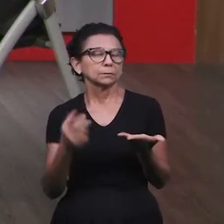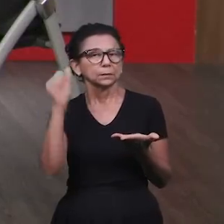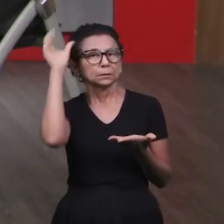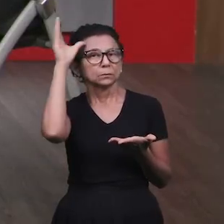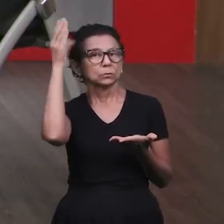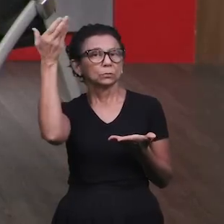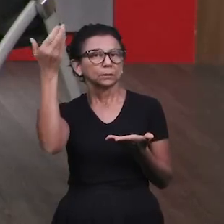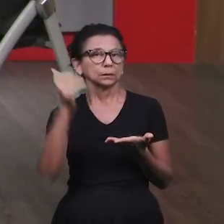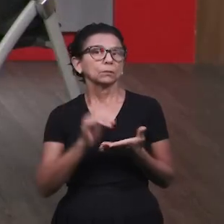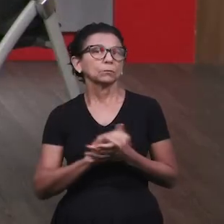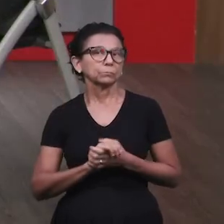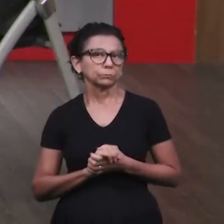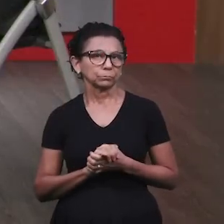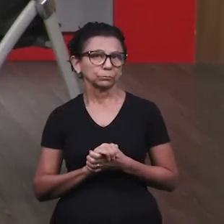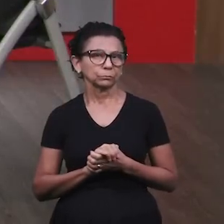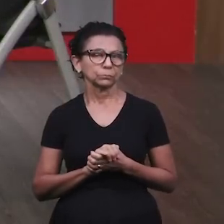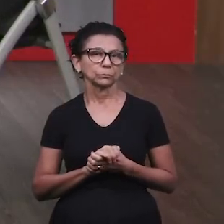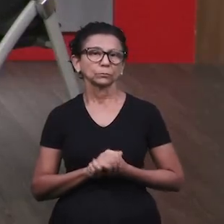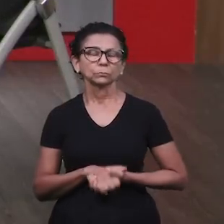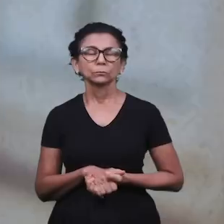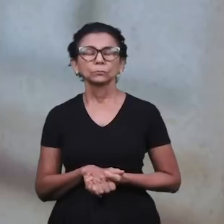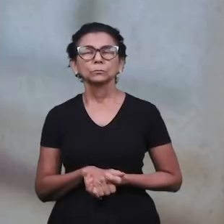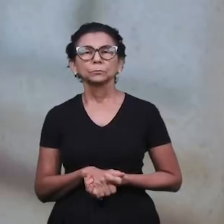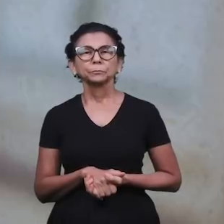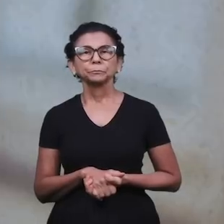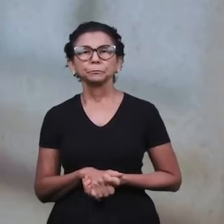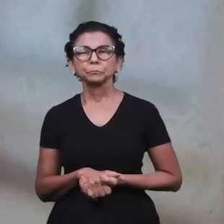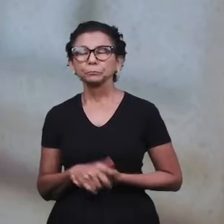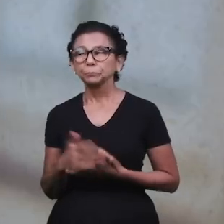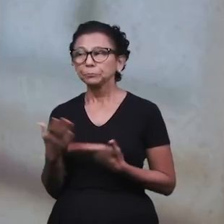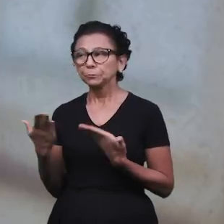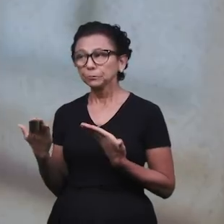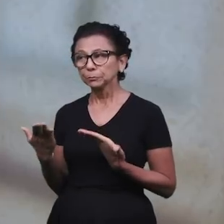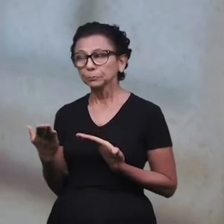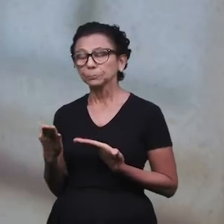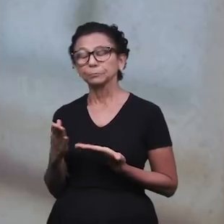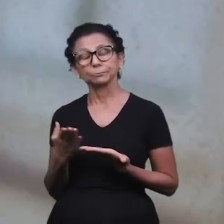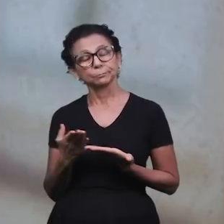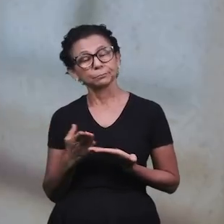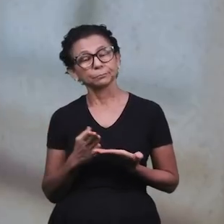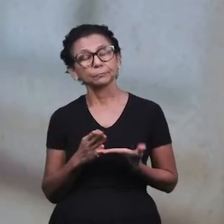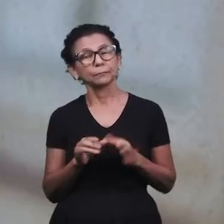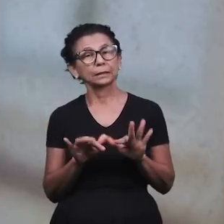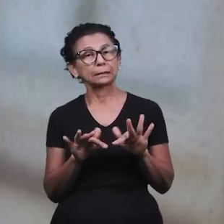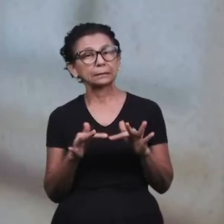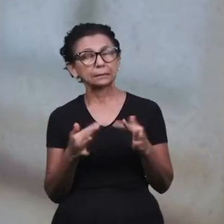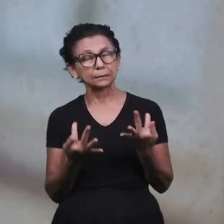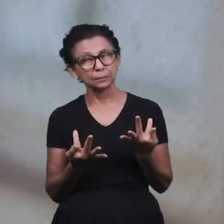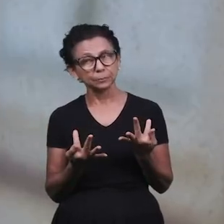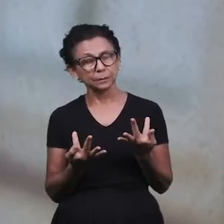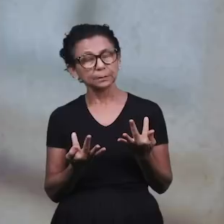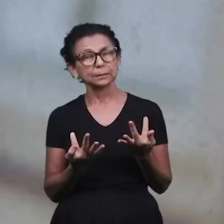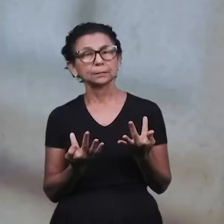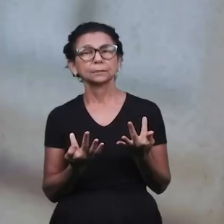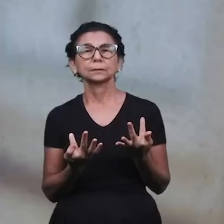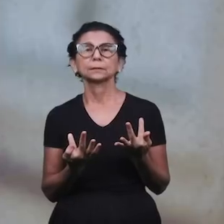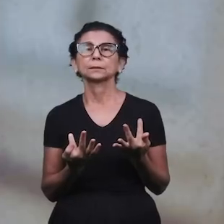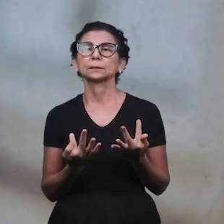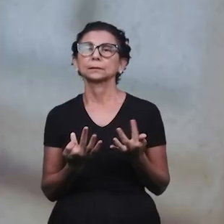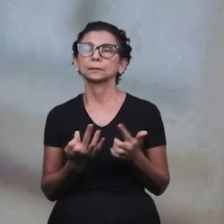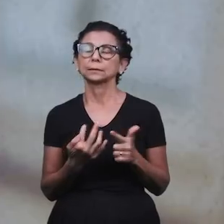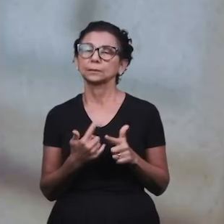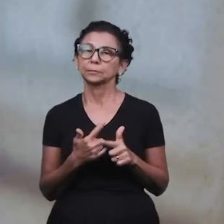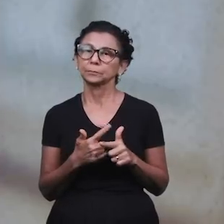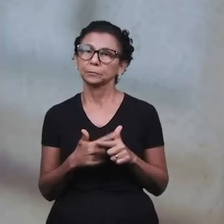do Juizado Especial Cível? Como nós falamos, doutor Rodrigo, são causas mais simples que são levadas ao